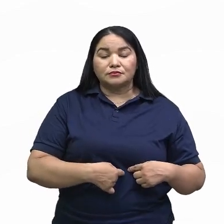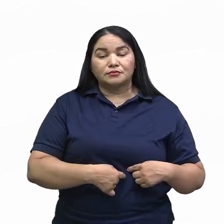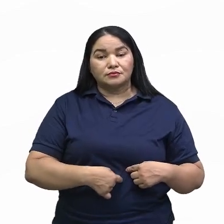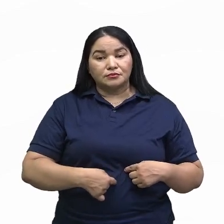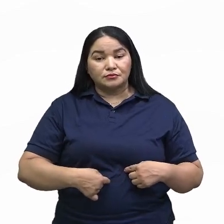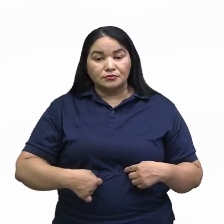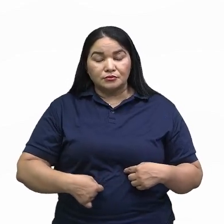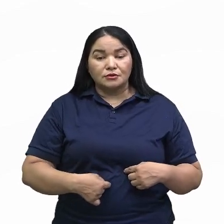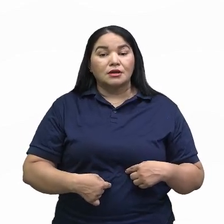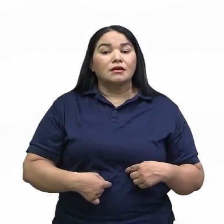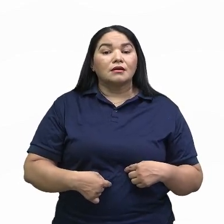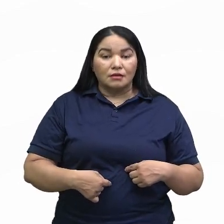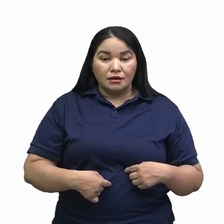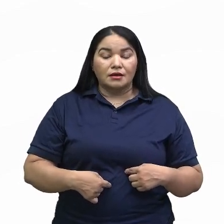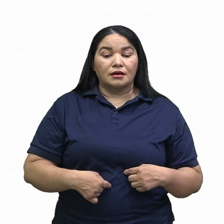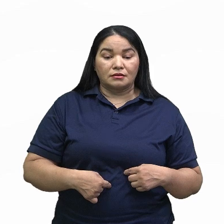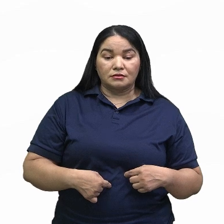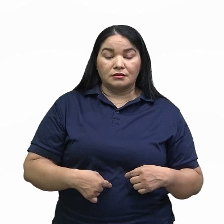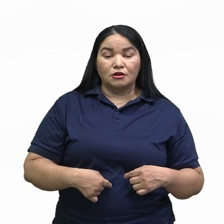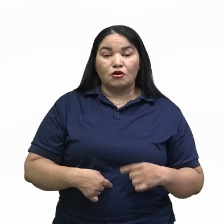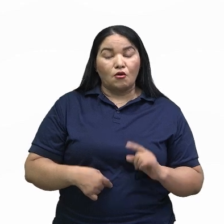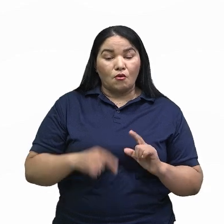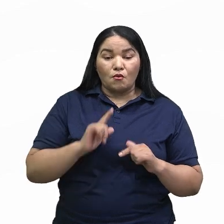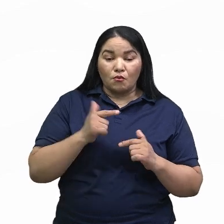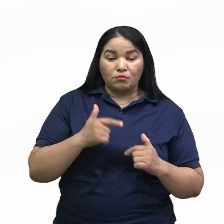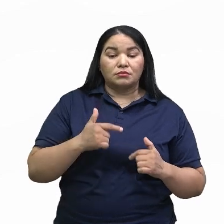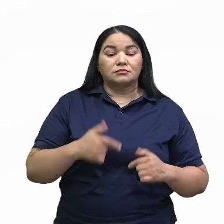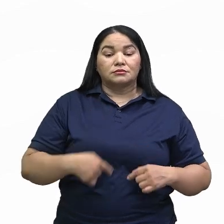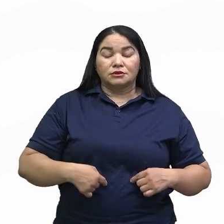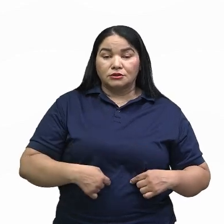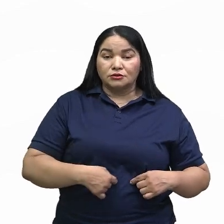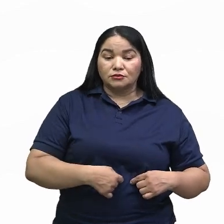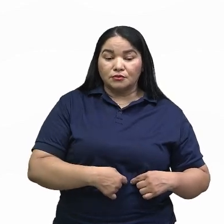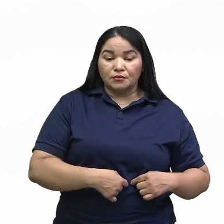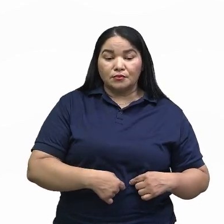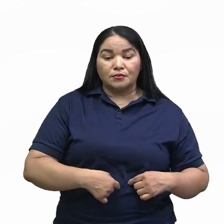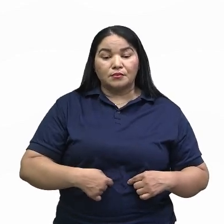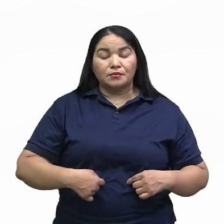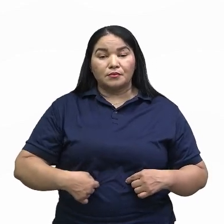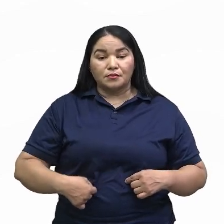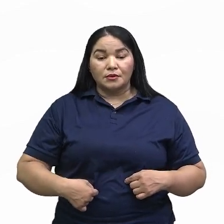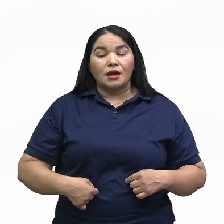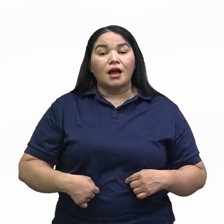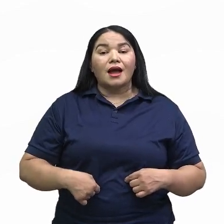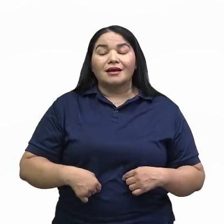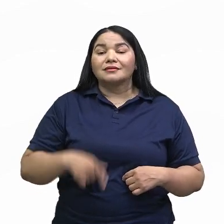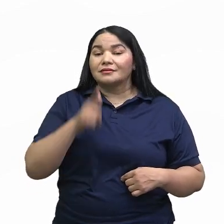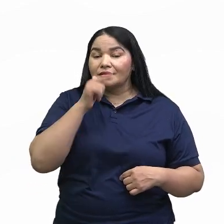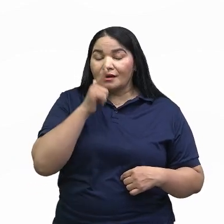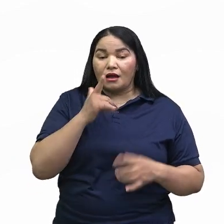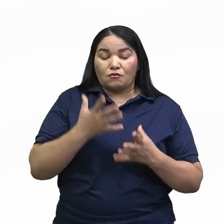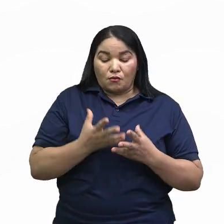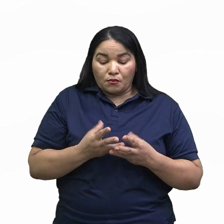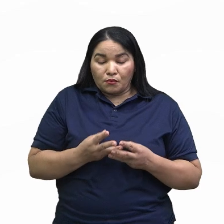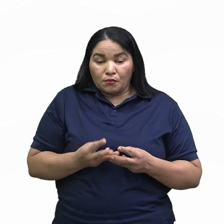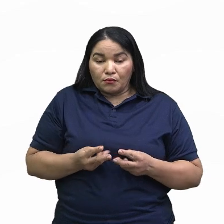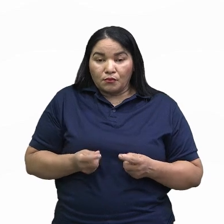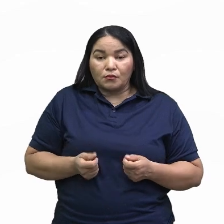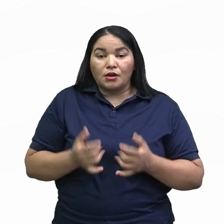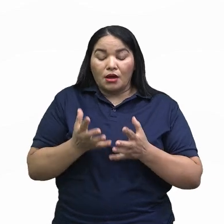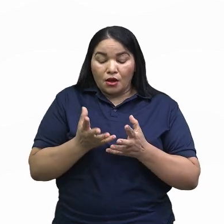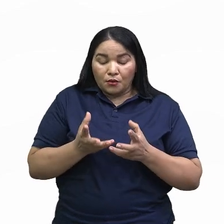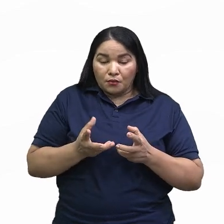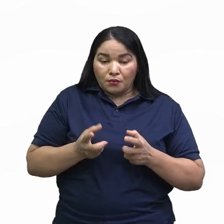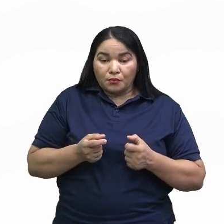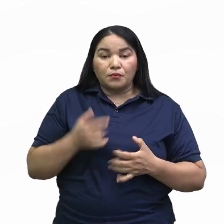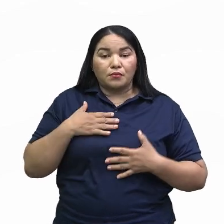vai passando pelos outros órgãos, né? Passa ali pelo intestino, tem a absorção da água, né? Os nutrientes são absorvidos e o